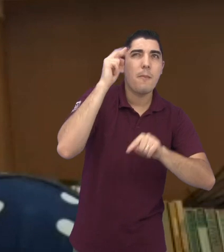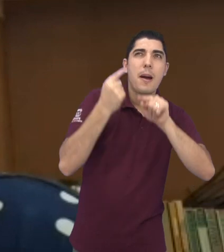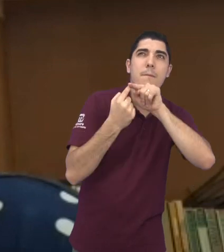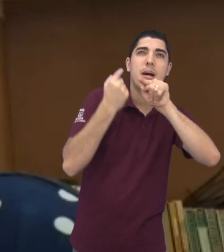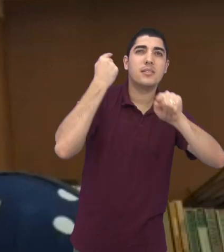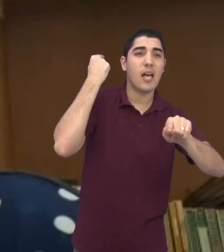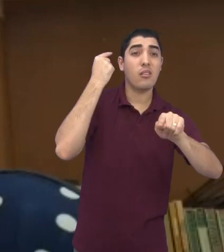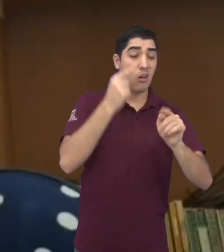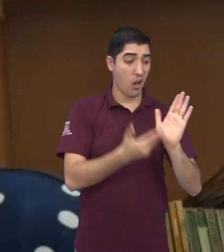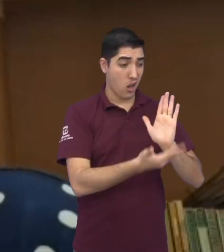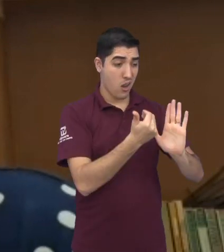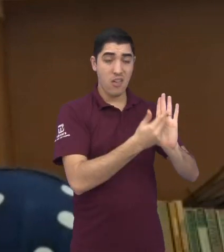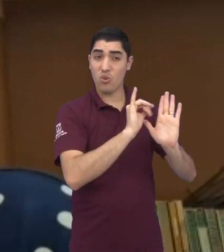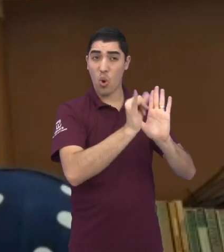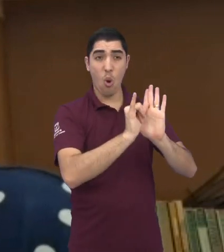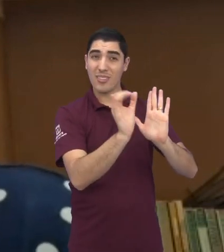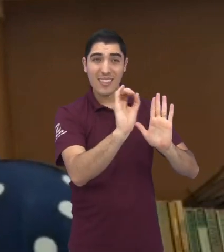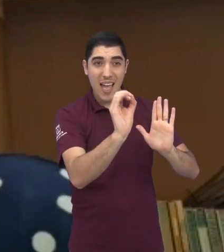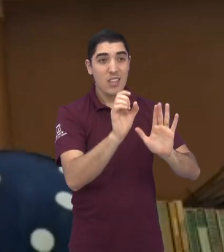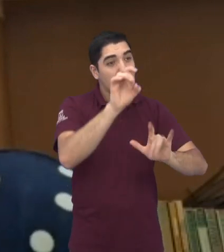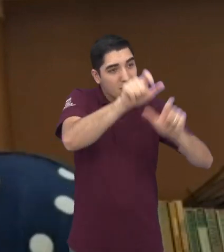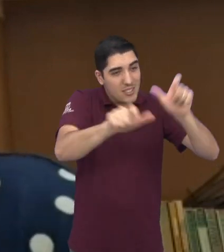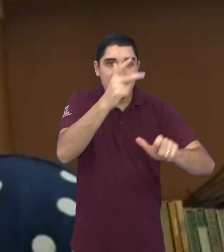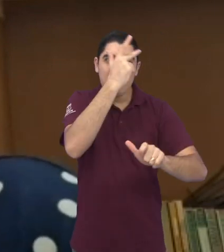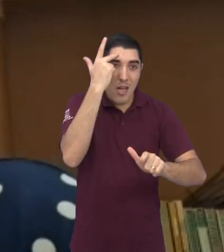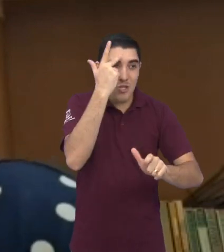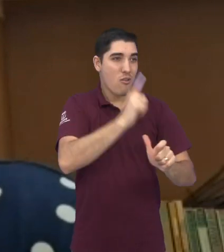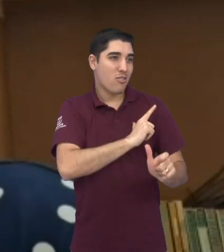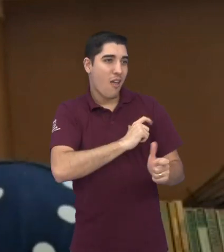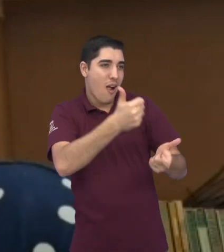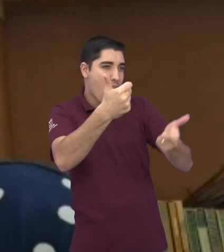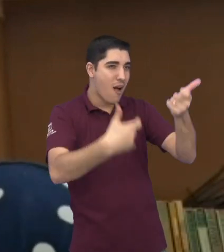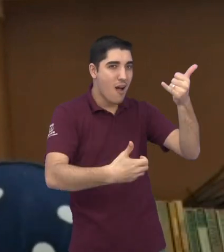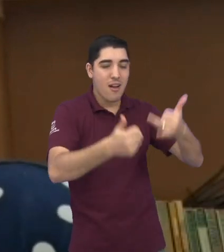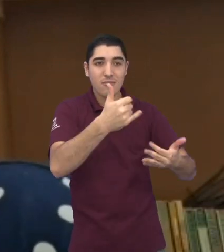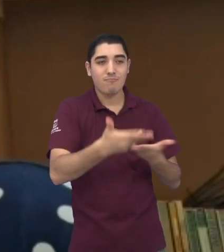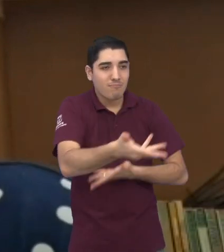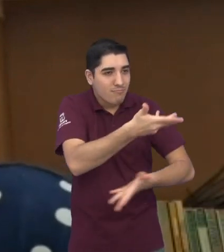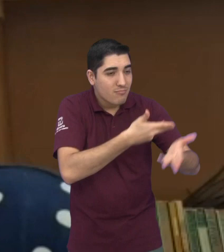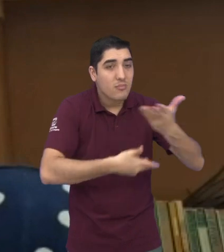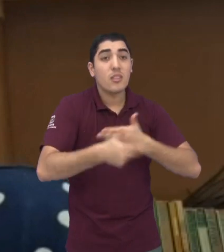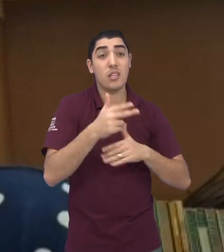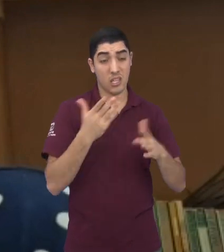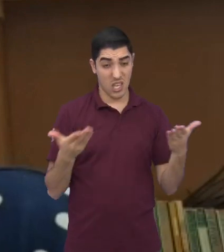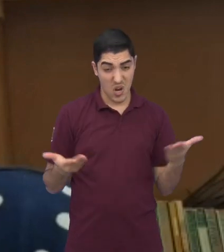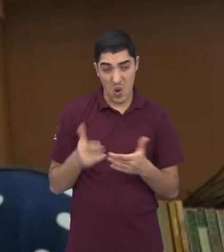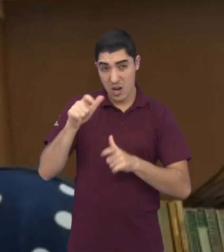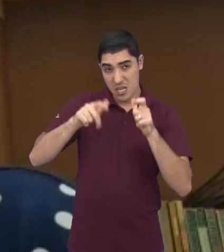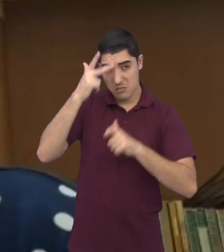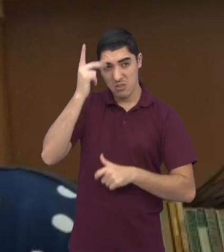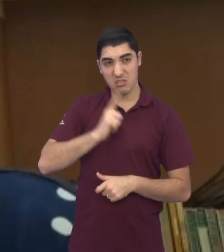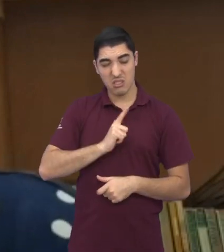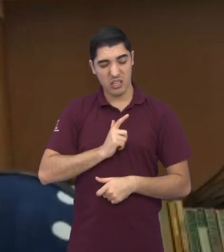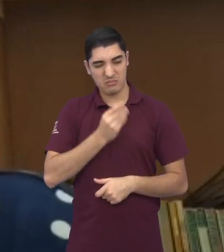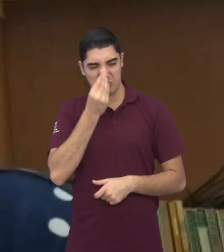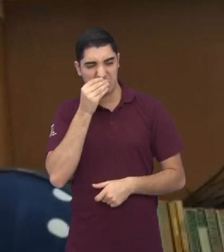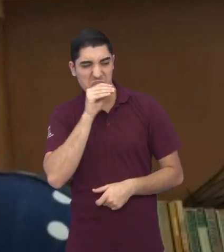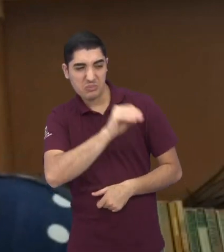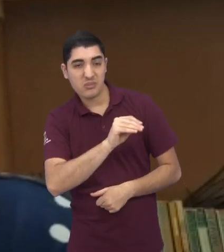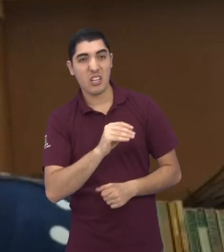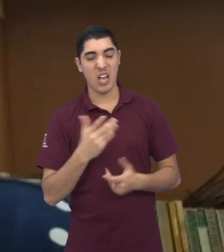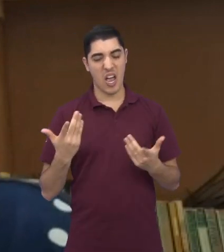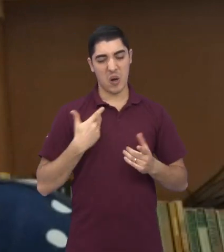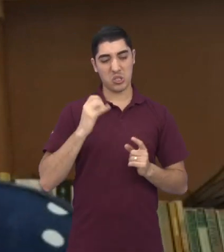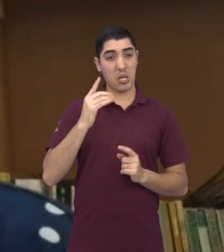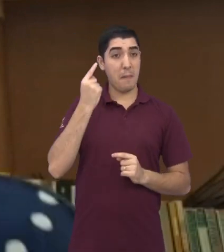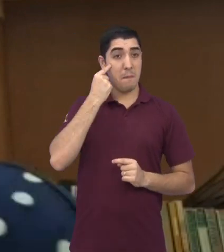pode recuperar, esse prazer do convívio é uma coisa que tem se negado, né? Com esse individualismo,